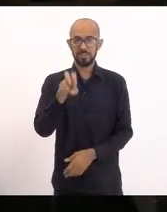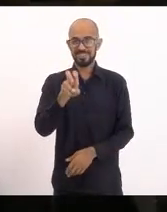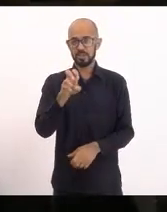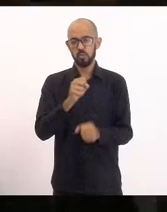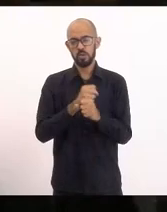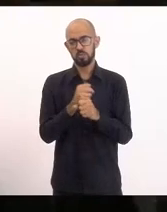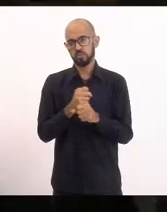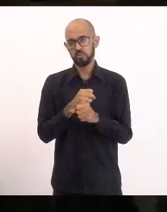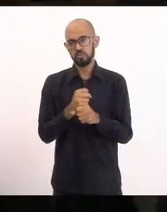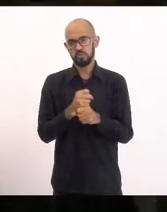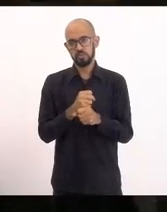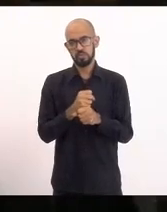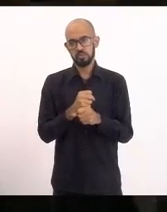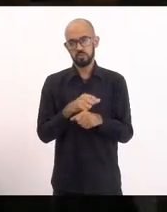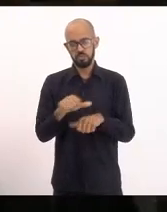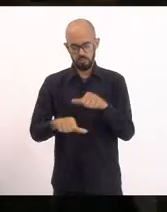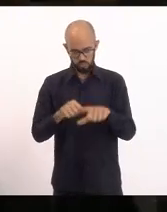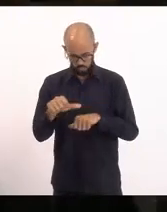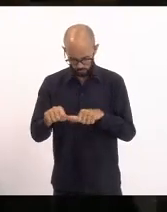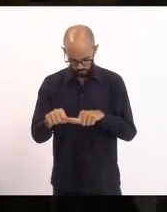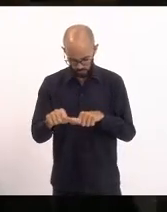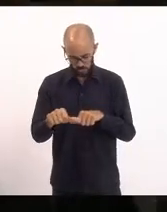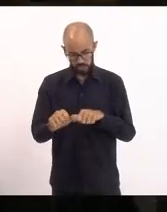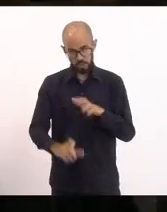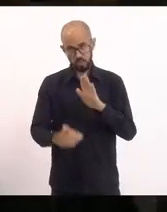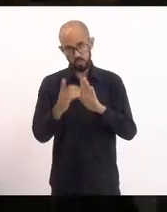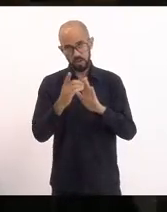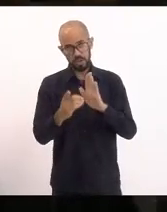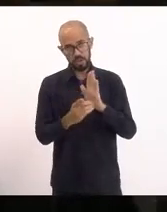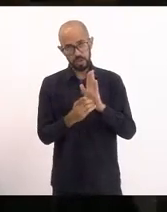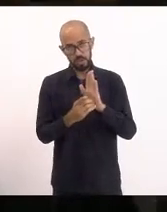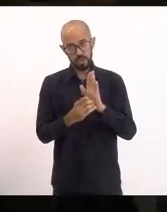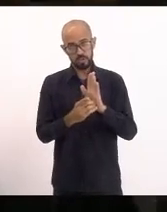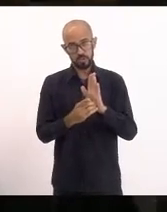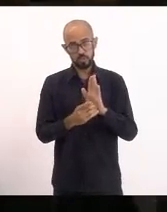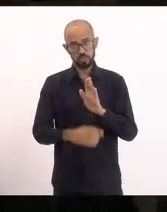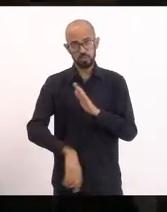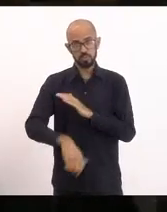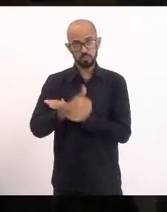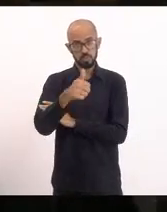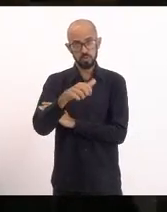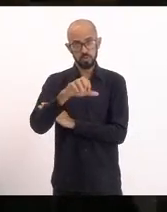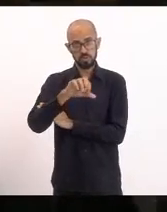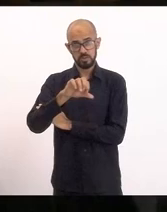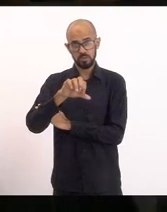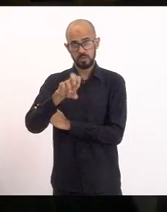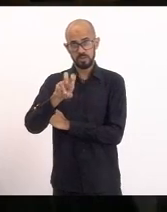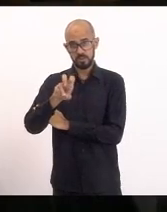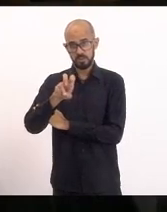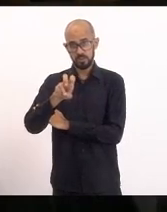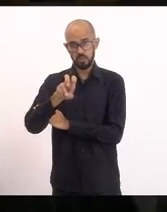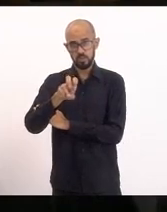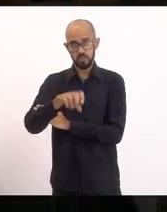5 anos, modificando um decreto de 95, o